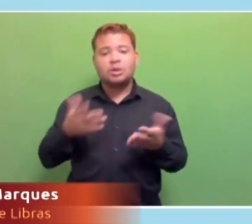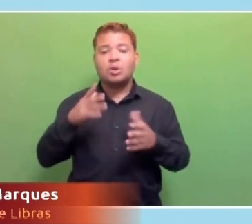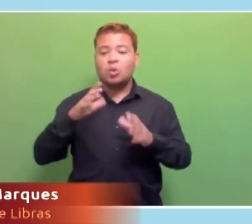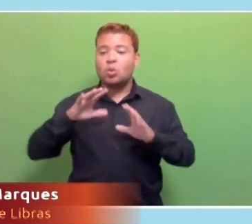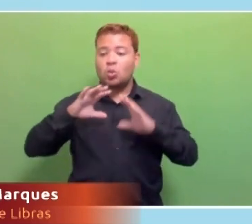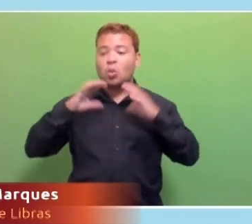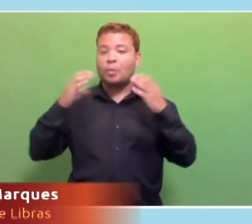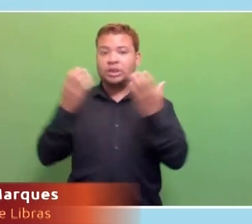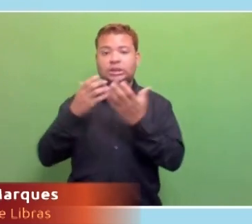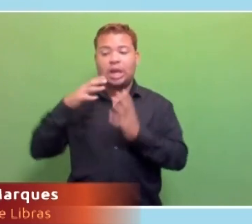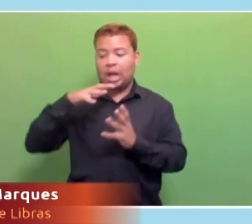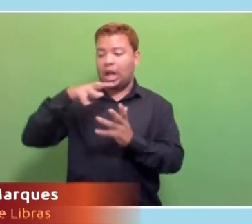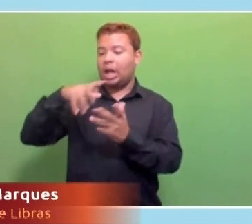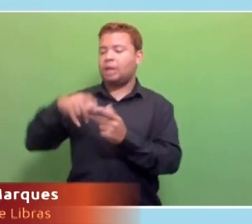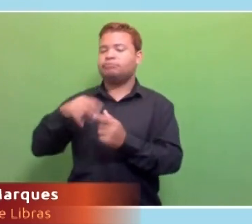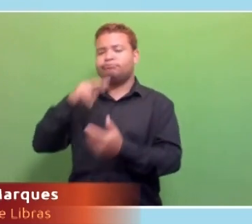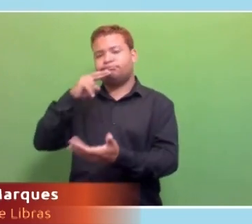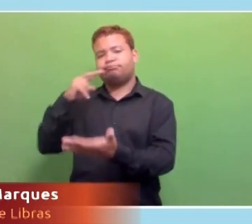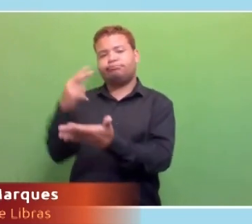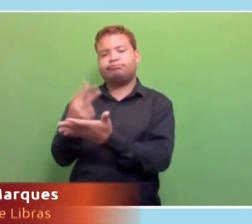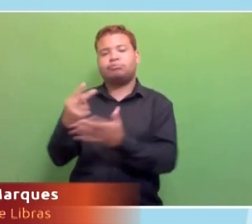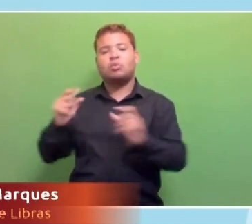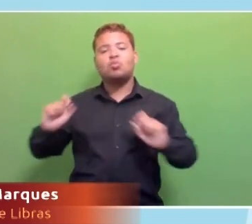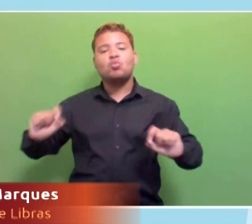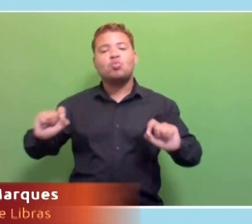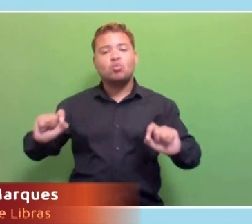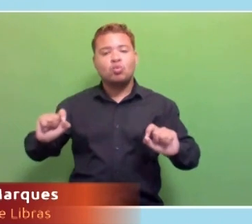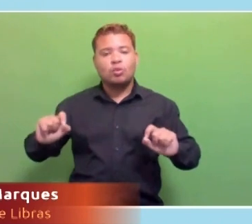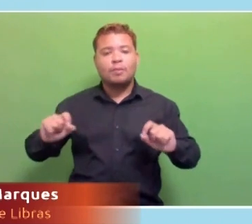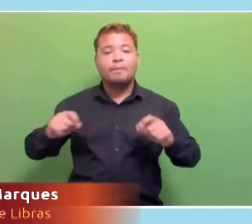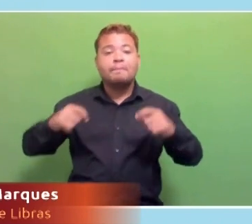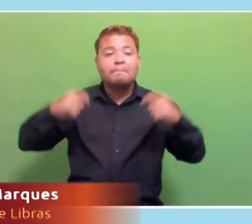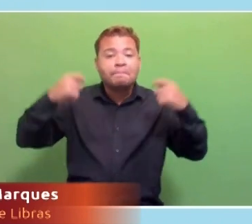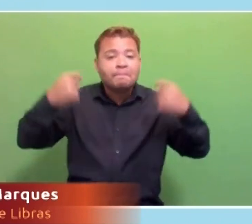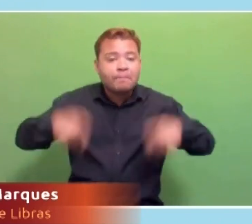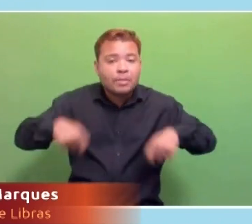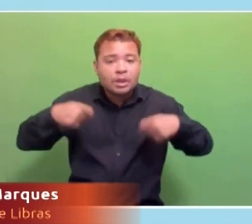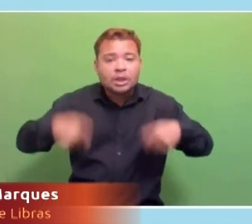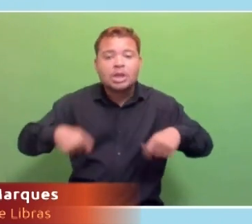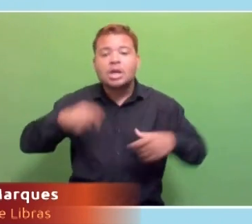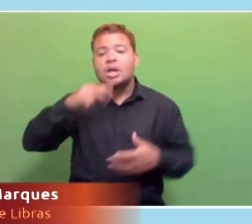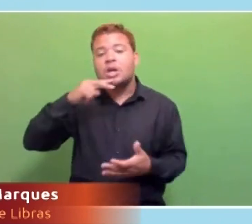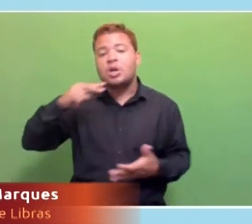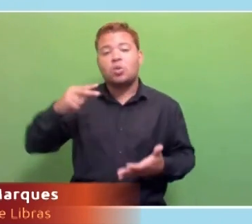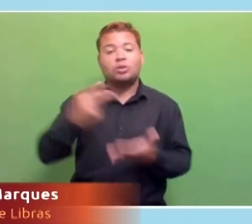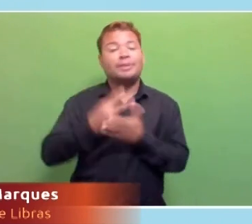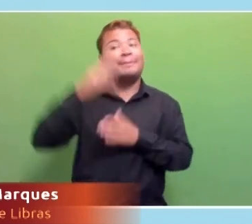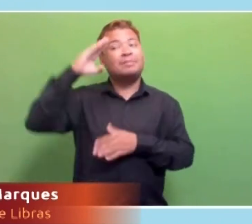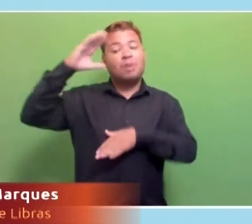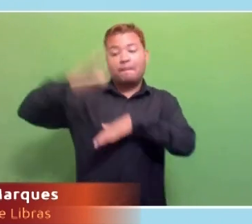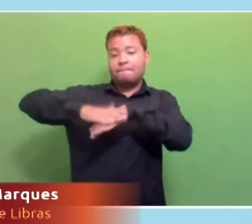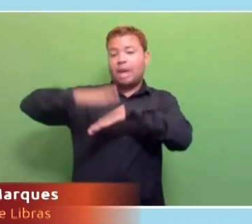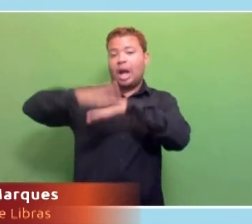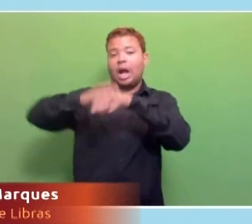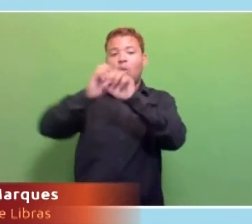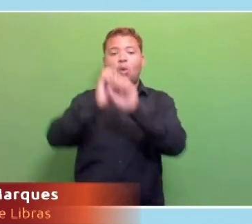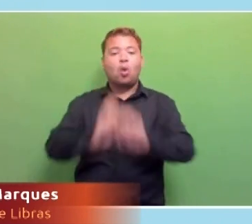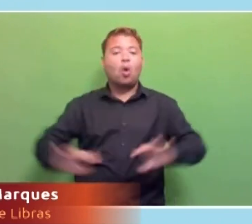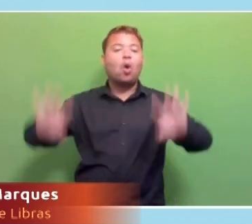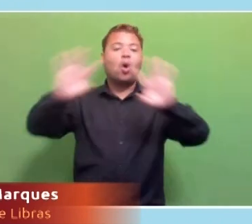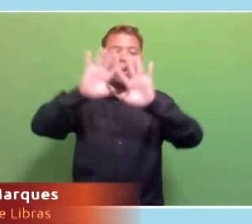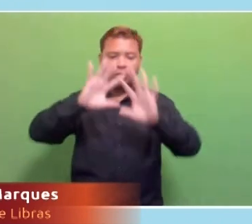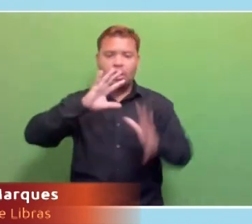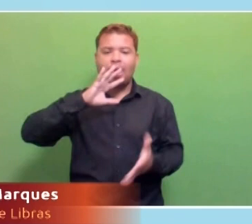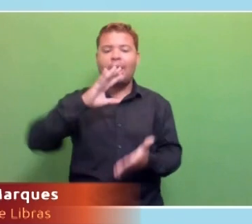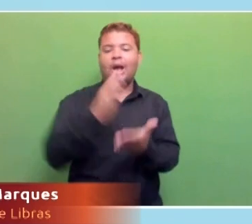internacional, que foi a necessidade de que se reconhecesse, especialmente pela ONU, de um Estado palestino,